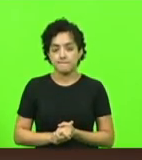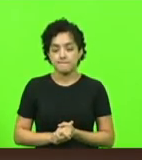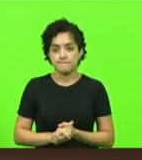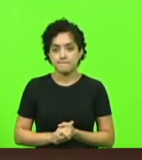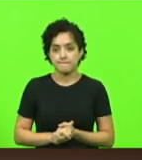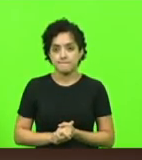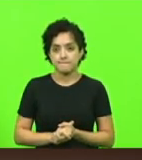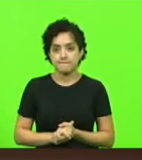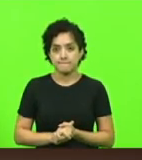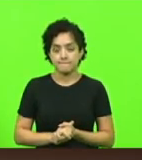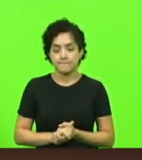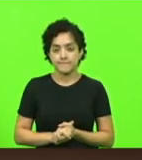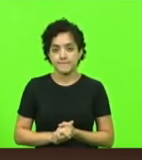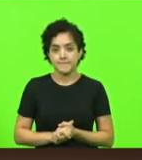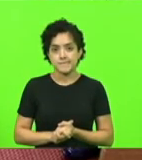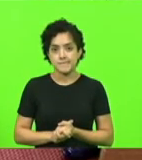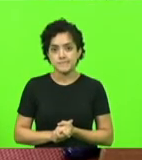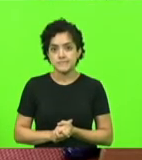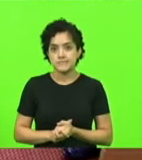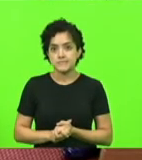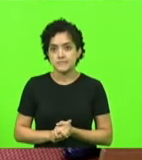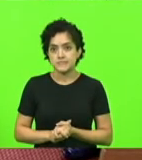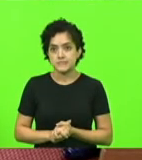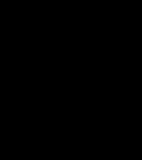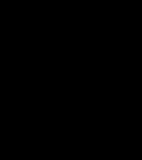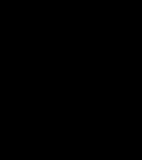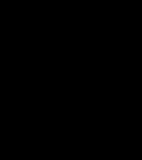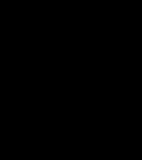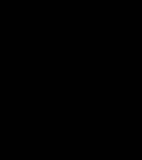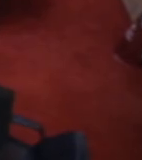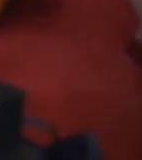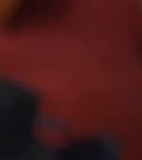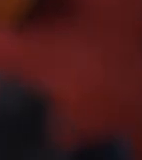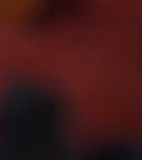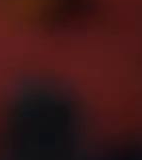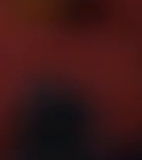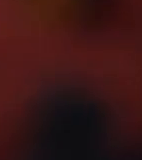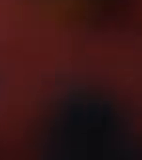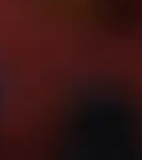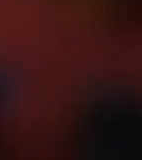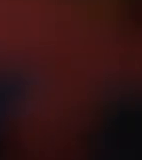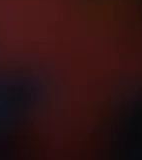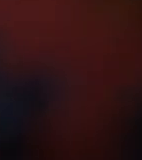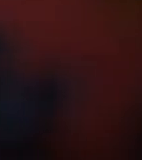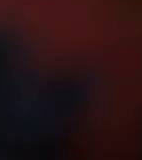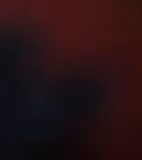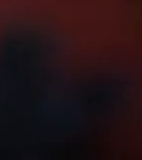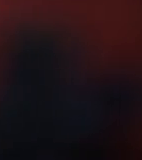Thank you.